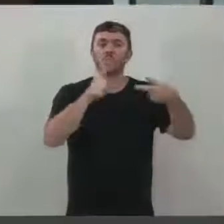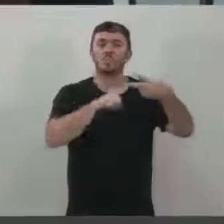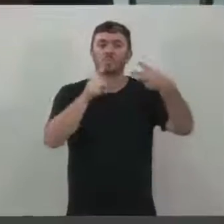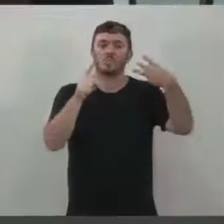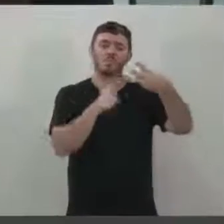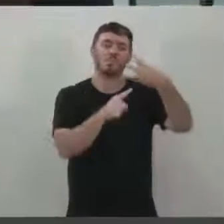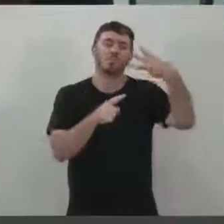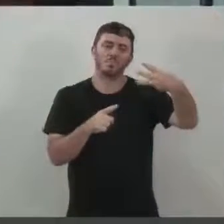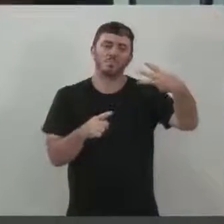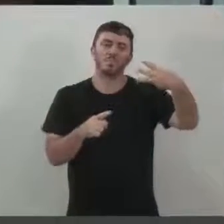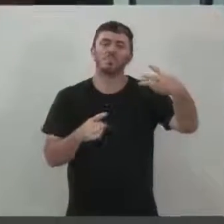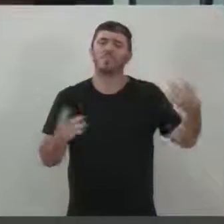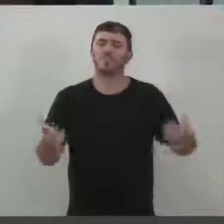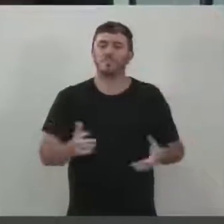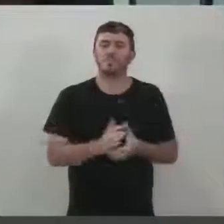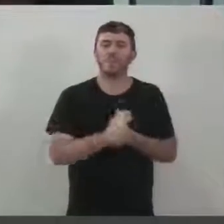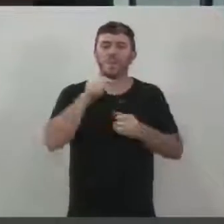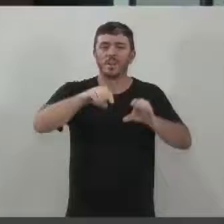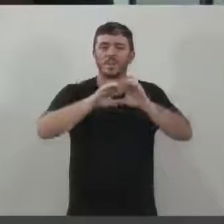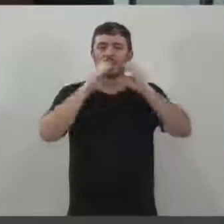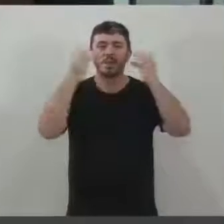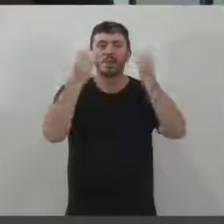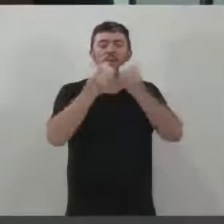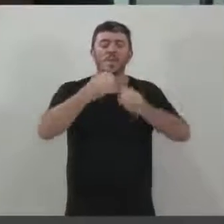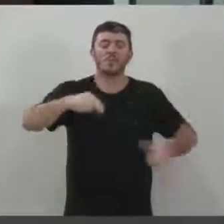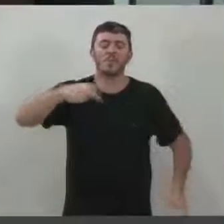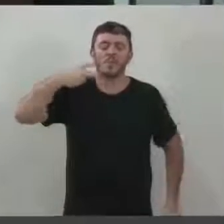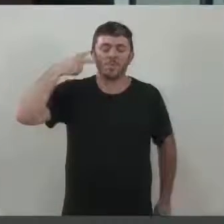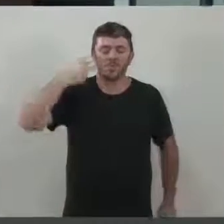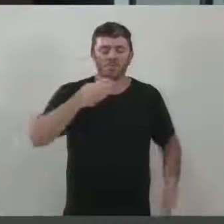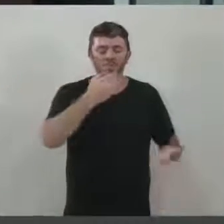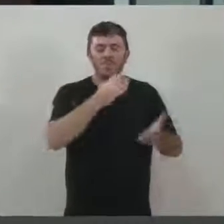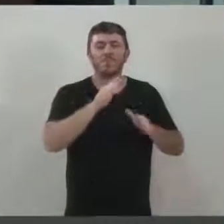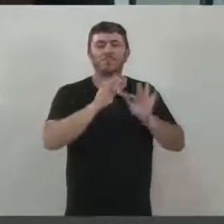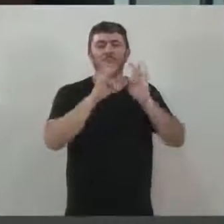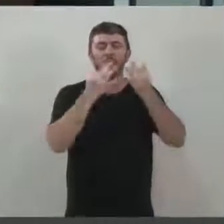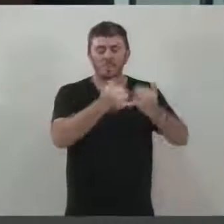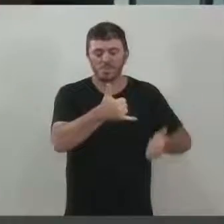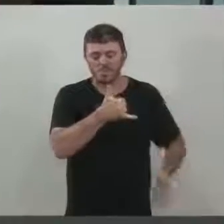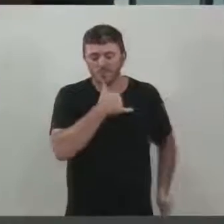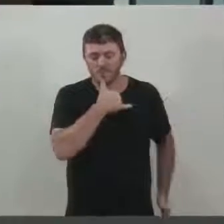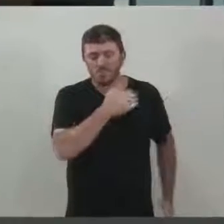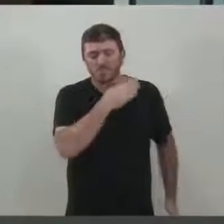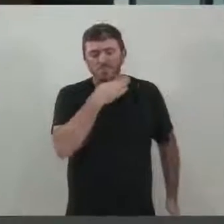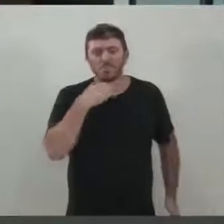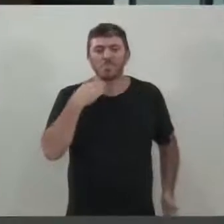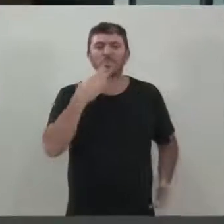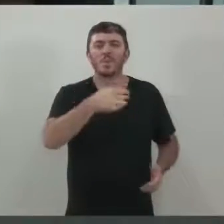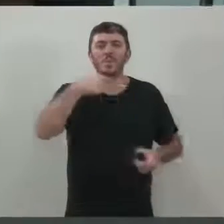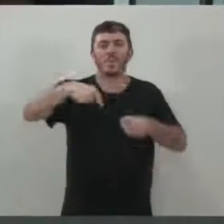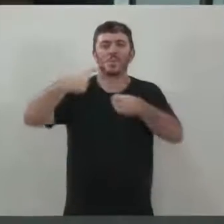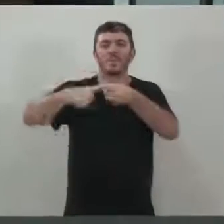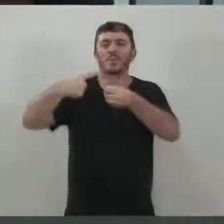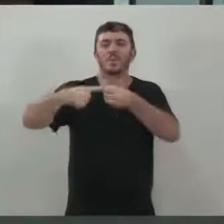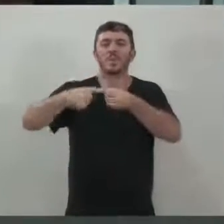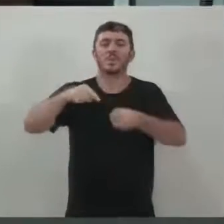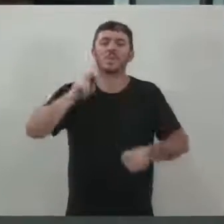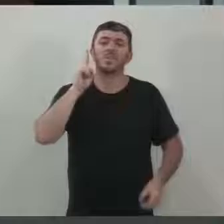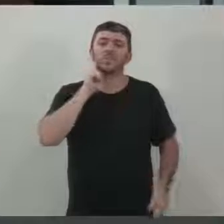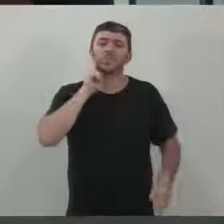e Alexandre. Que do deliberado das casas de lei, ser da ciência da família lutada, residente à rua José Nicolau Von Zubi, número 50,